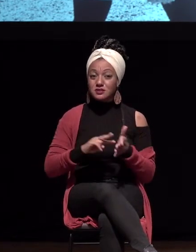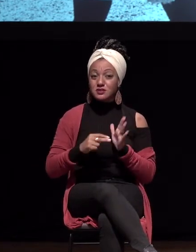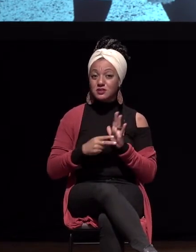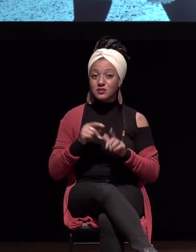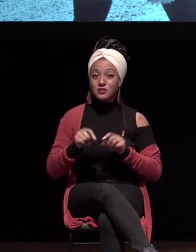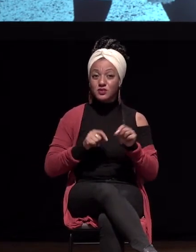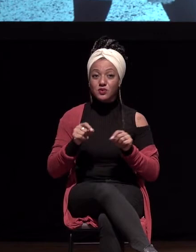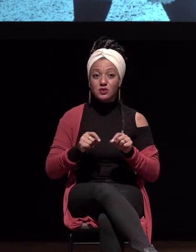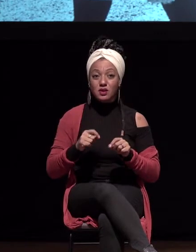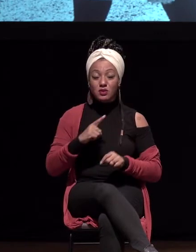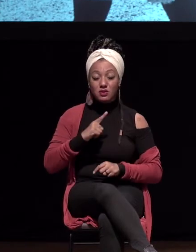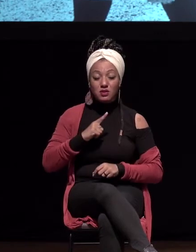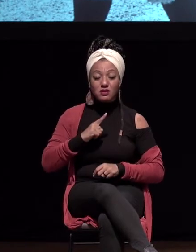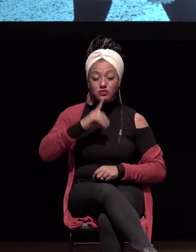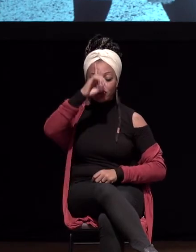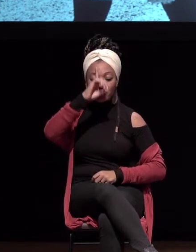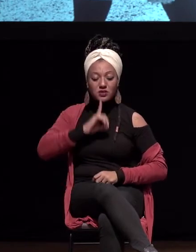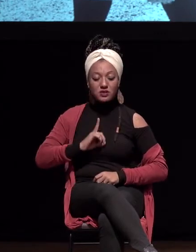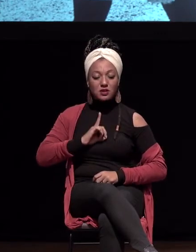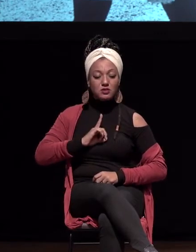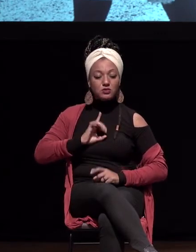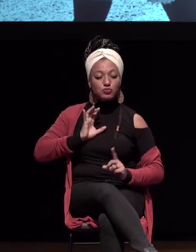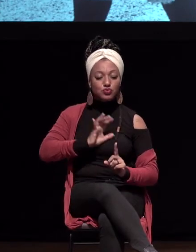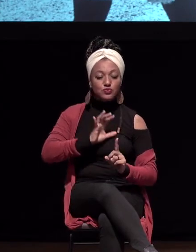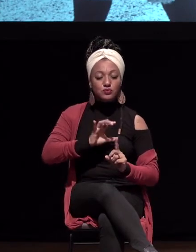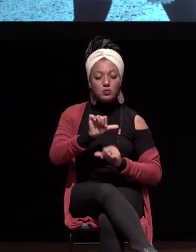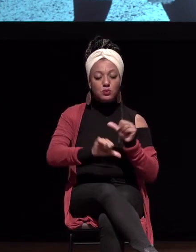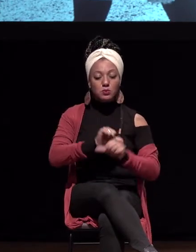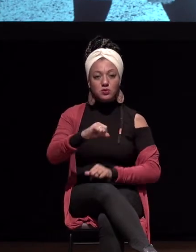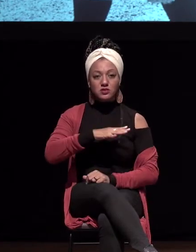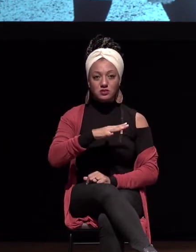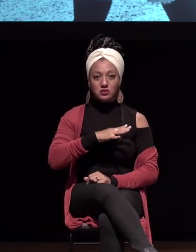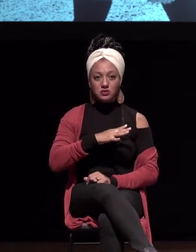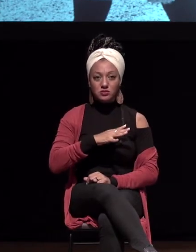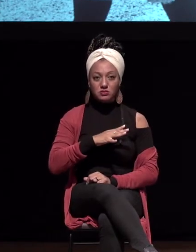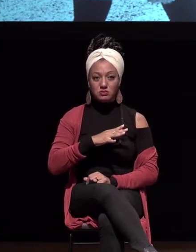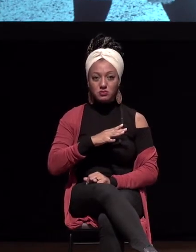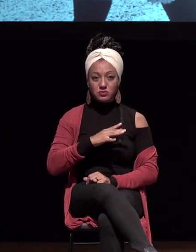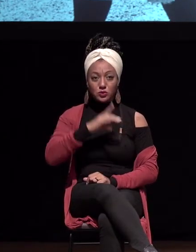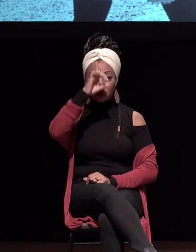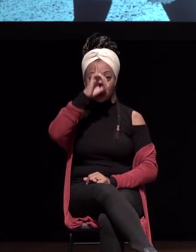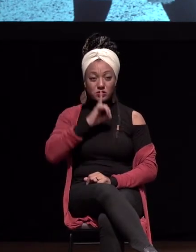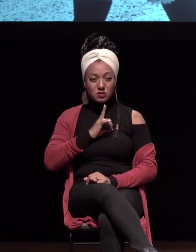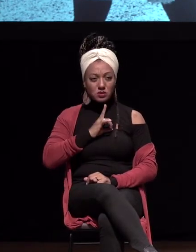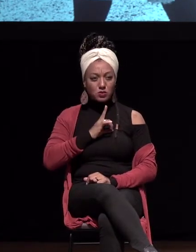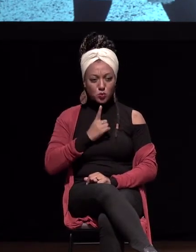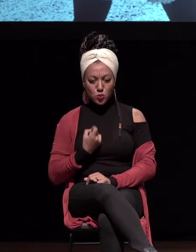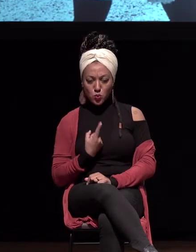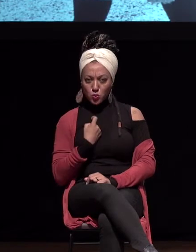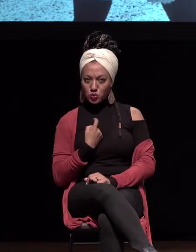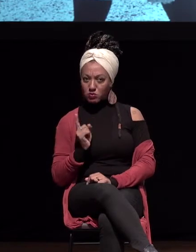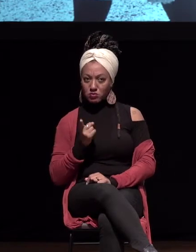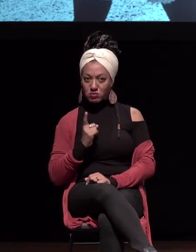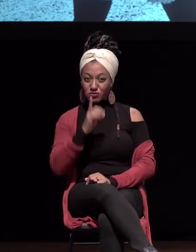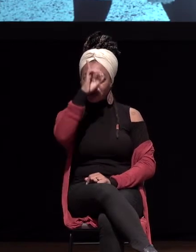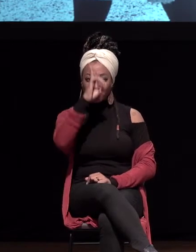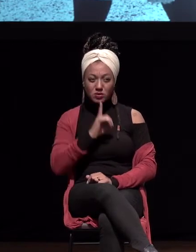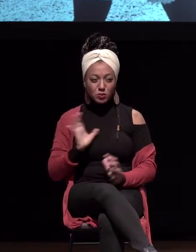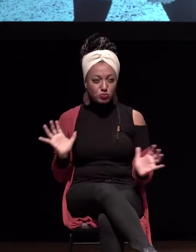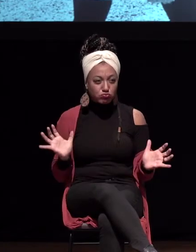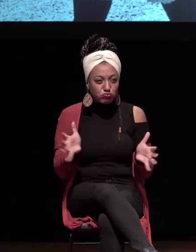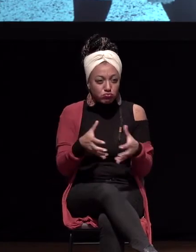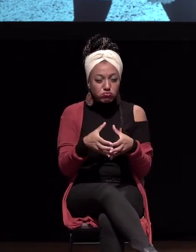a cidade. É, sobretudo, um direito coletivo, ao invés de individual, pois essa